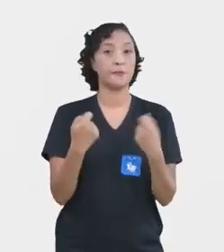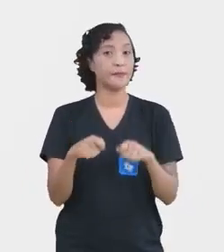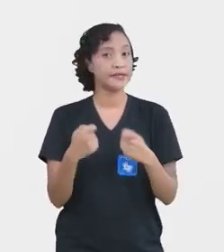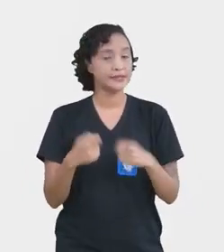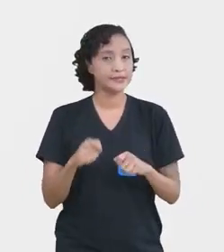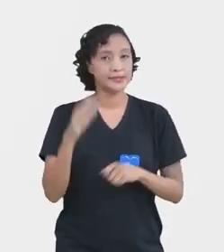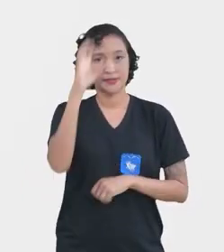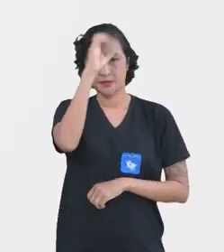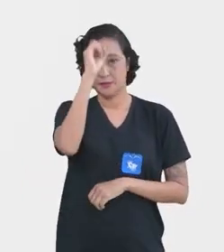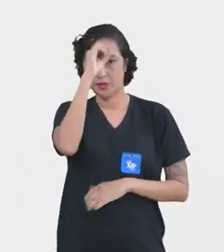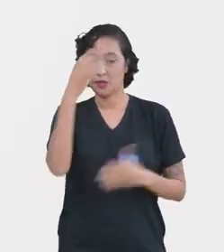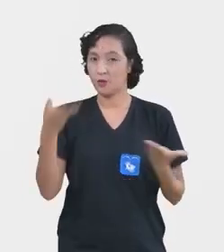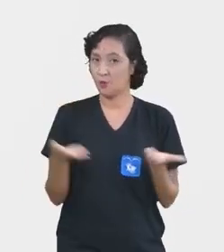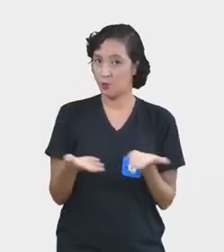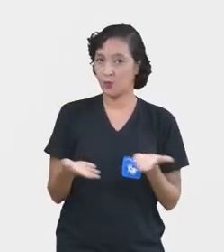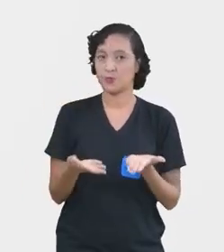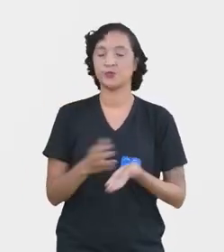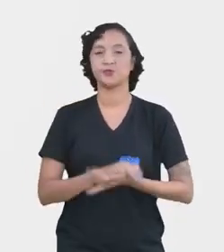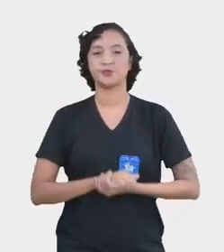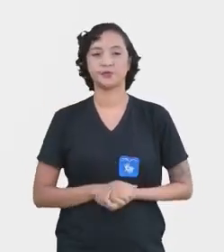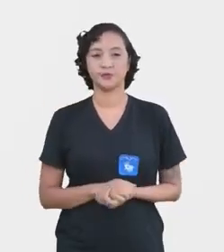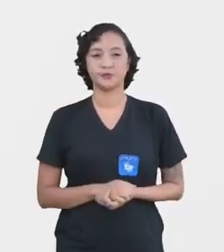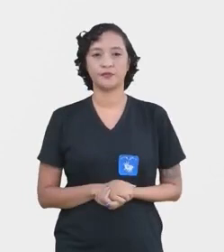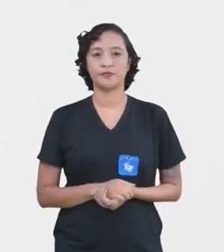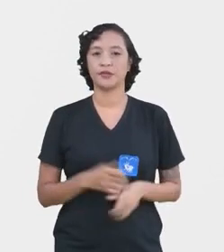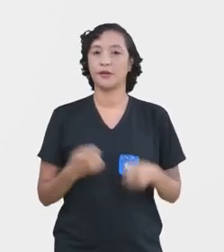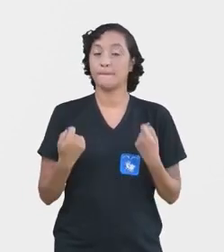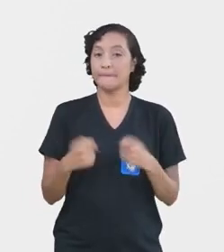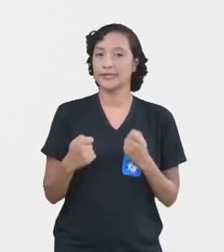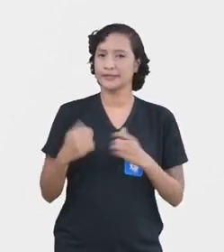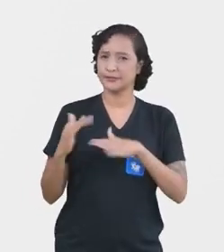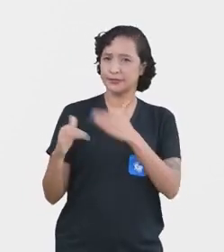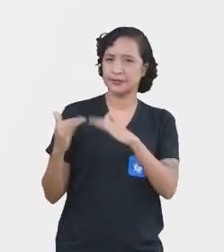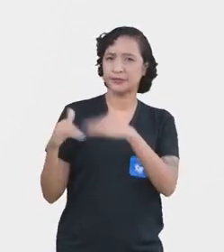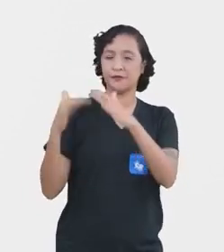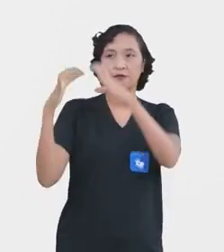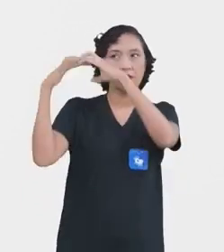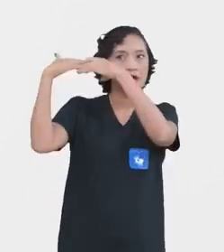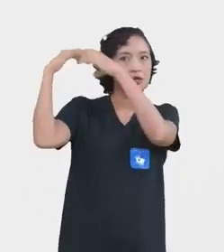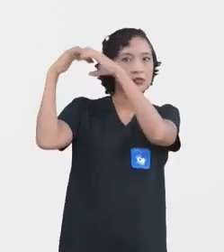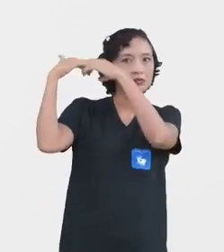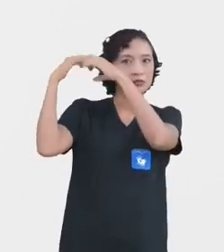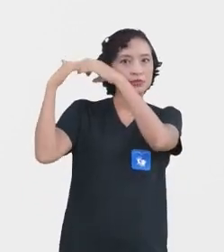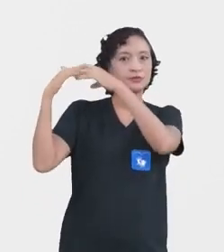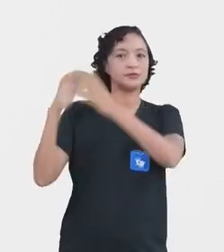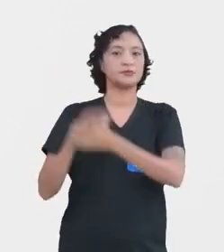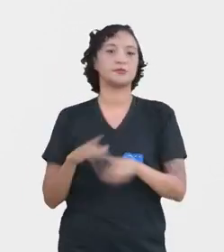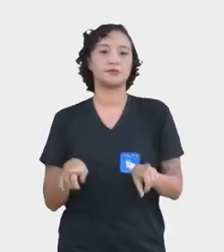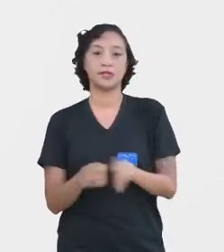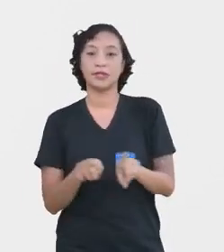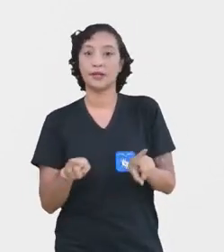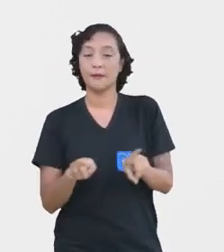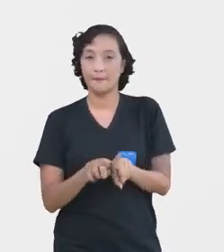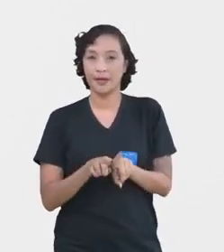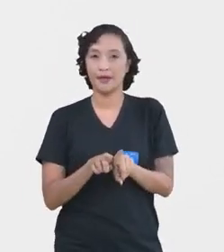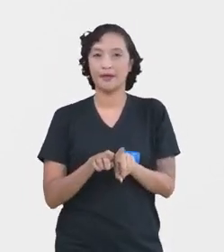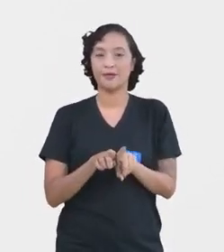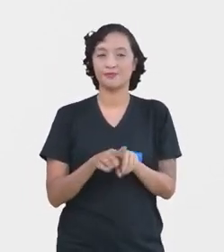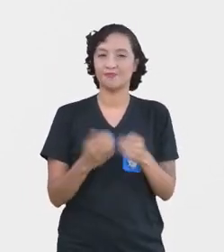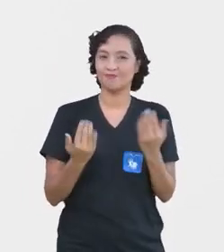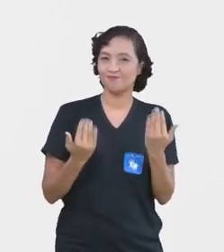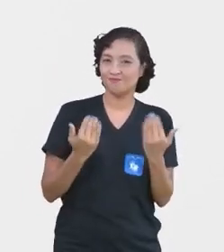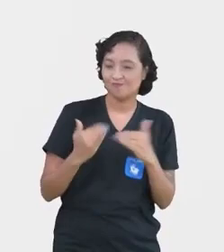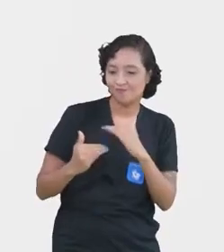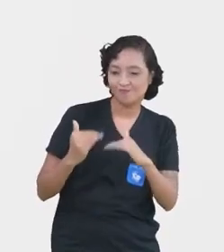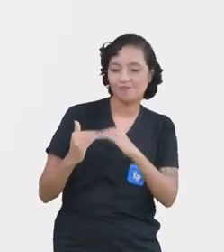desenvolver hoje com vocês. Preciso desenvolver raciocínio lógico e proporcional, tá